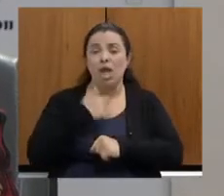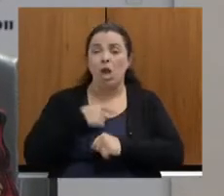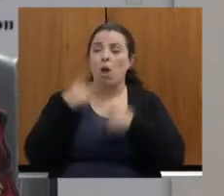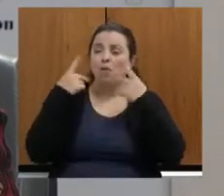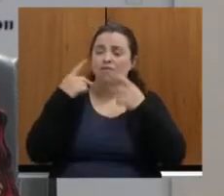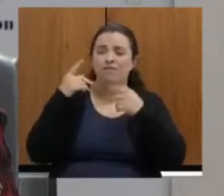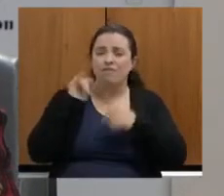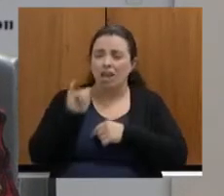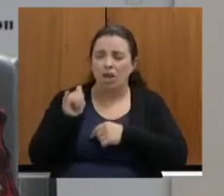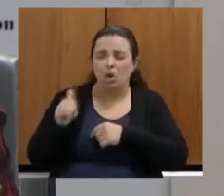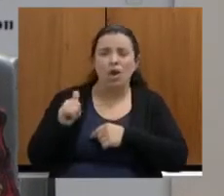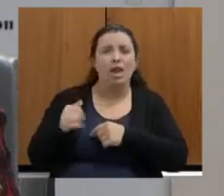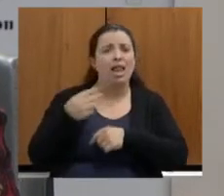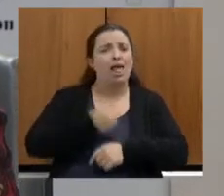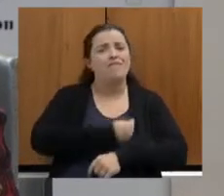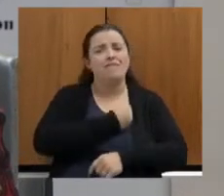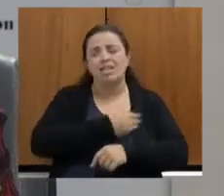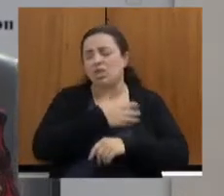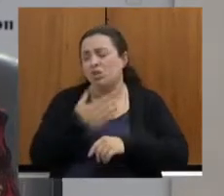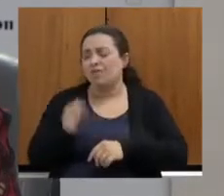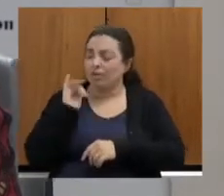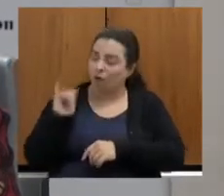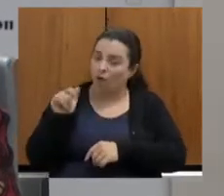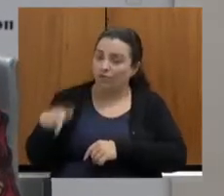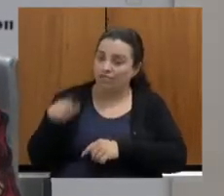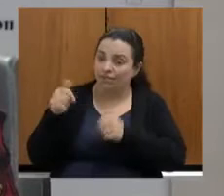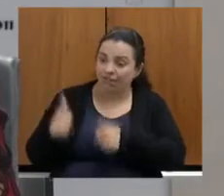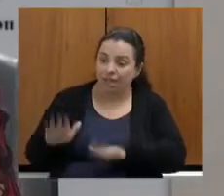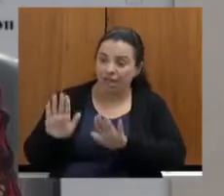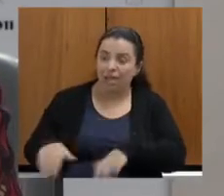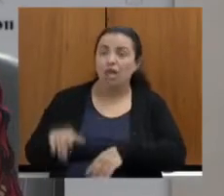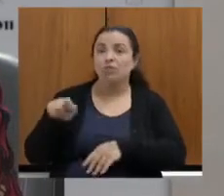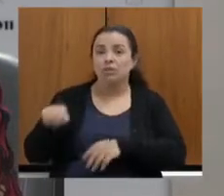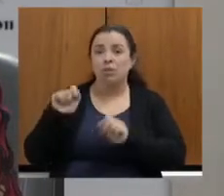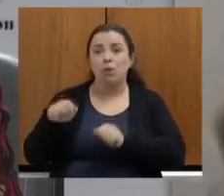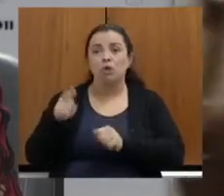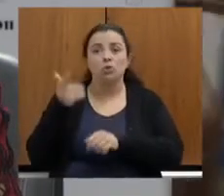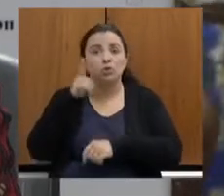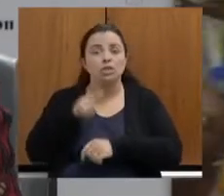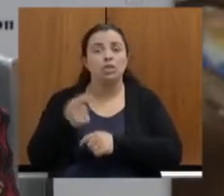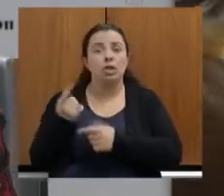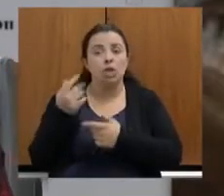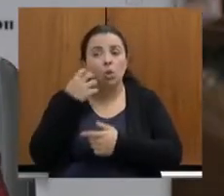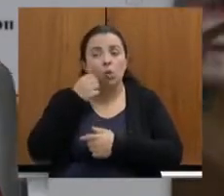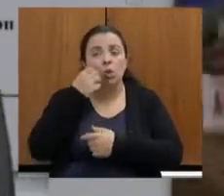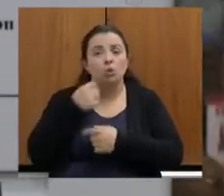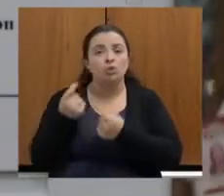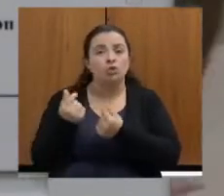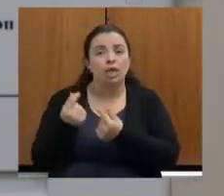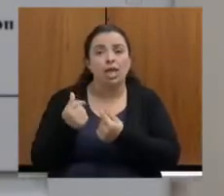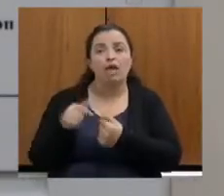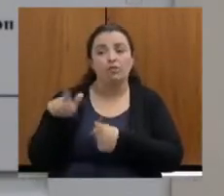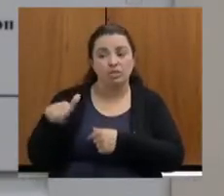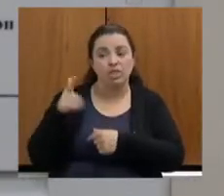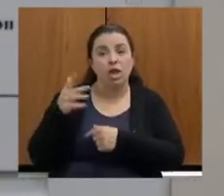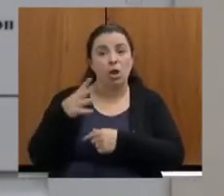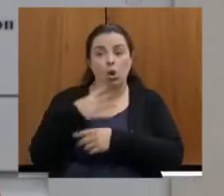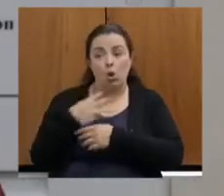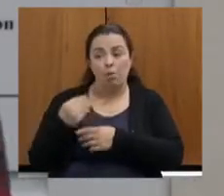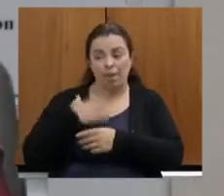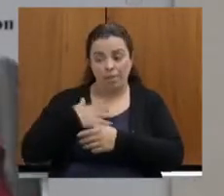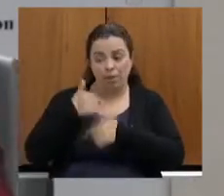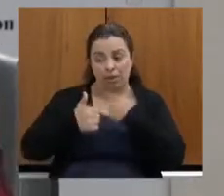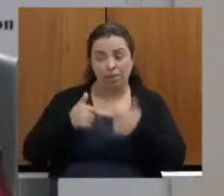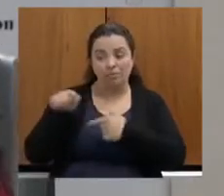ficar ali que se ele me seguisse ele ganhar ia melhor até do que do médico eu falo que às vezes quando a gente chega no lugar sim